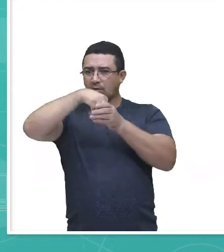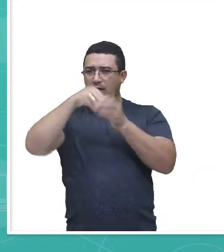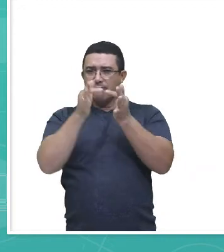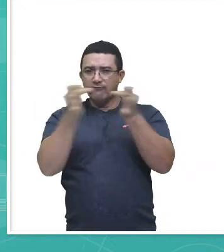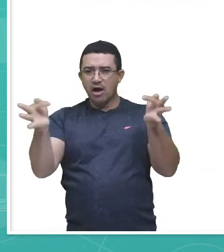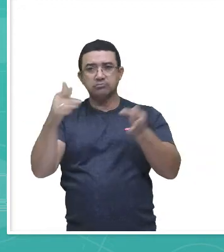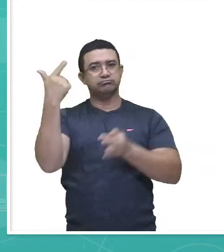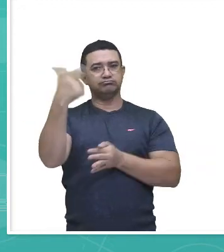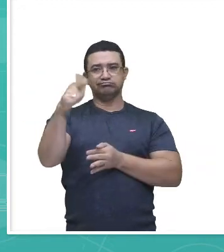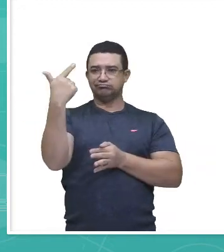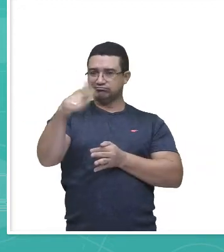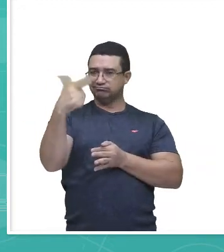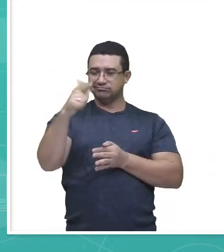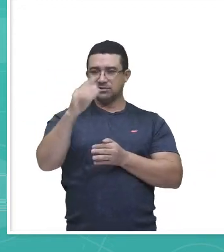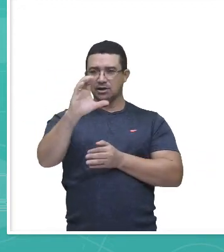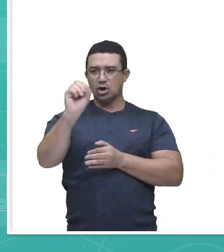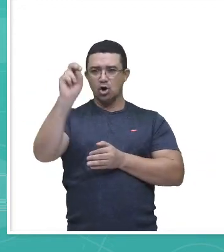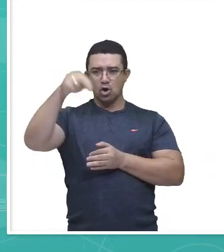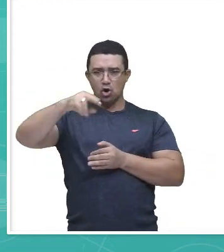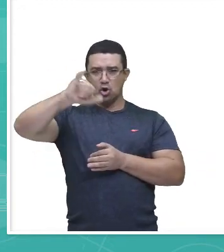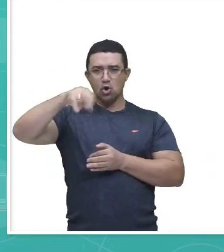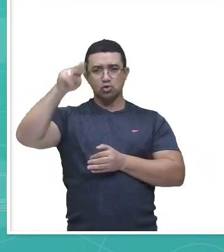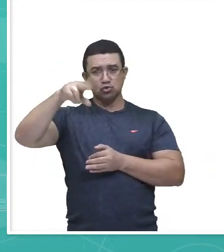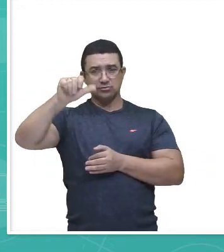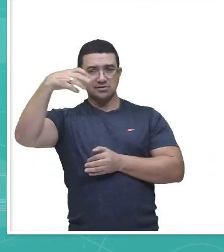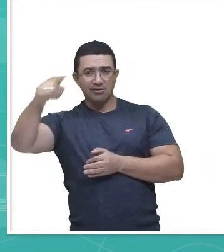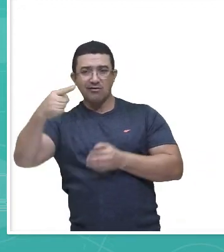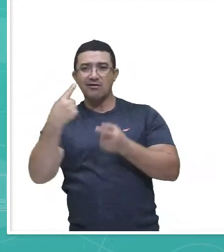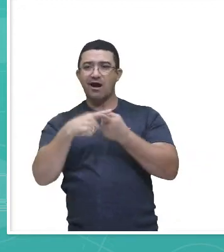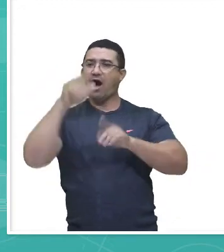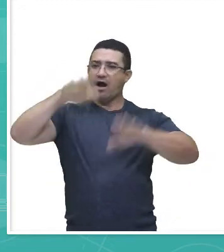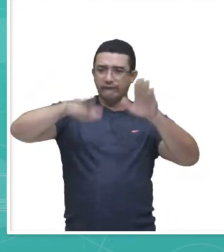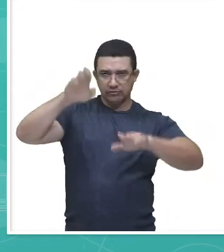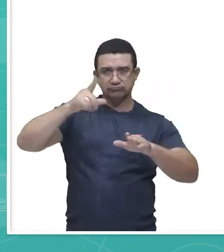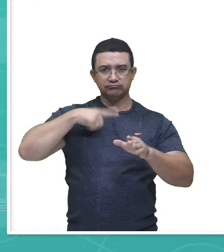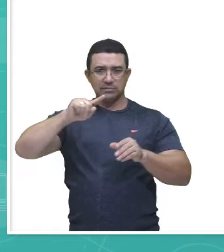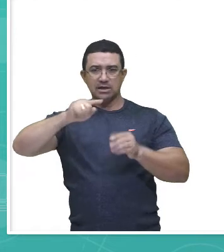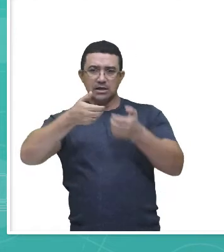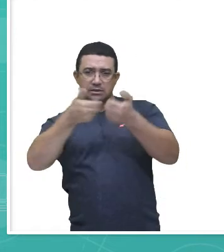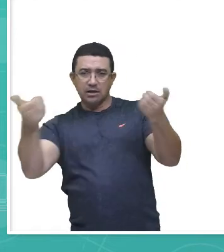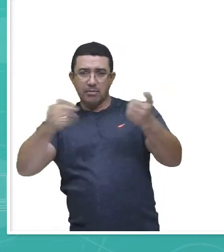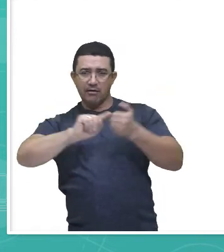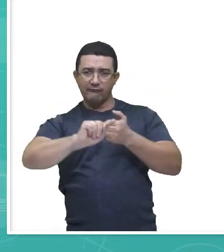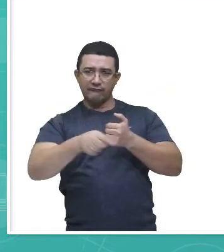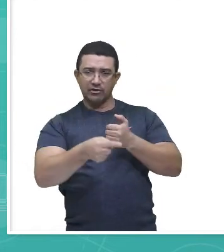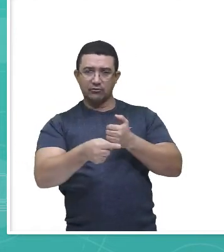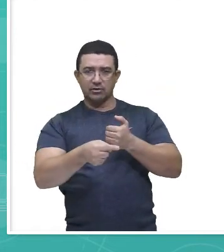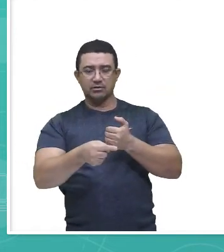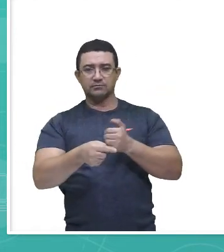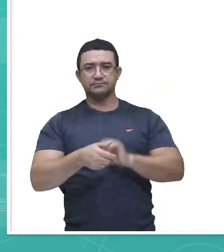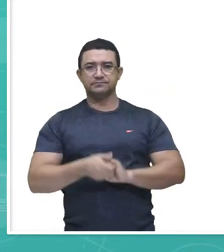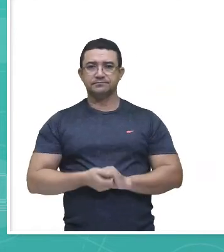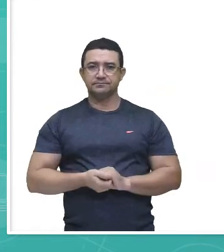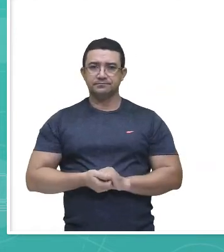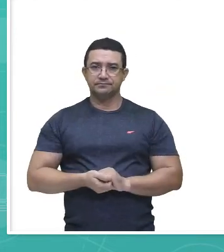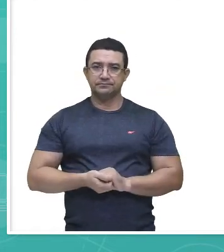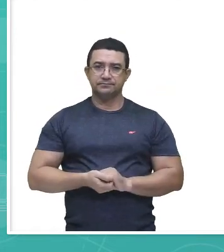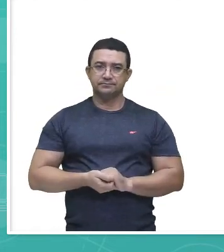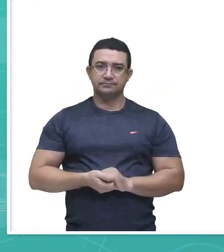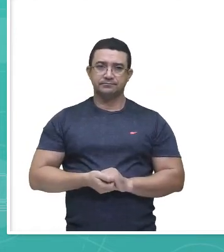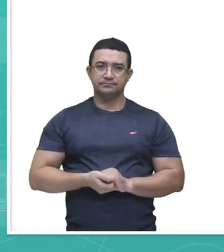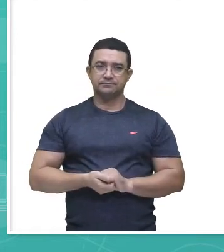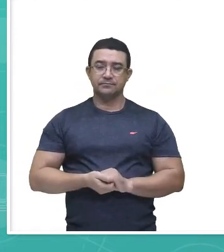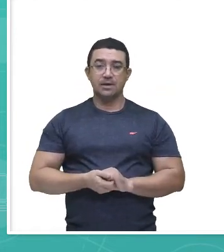ela separa por vírgula, né? Uma oração da outra, no caso da assindética. Então,